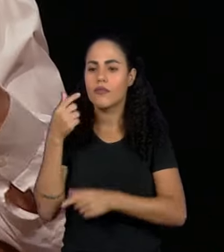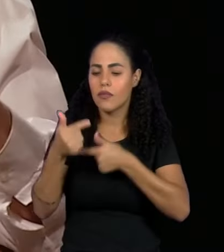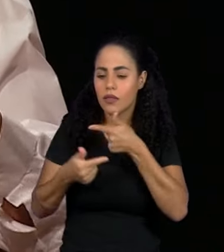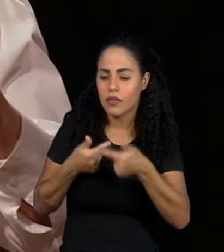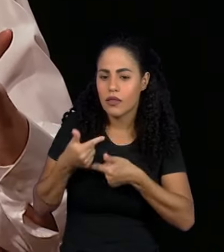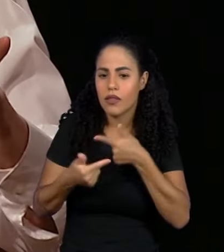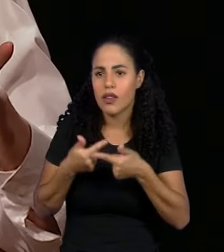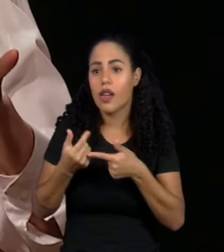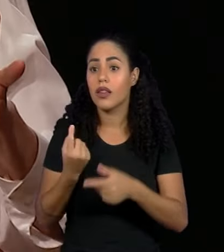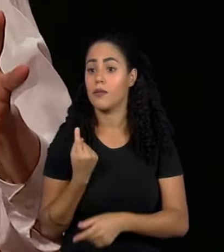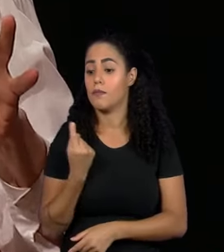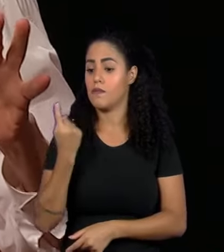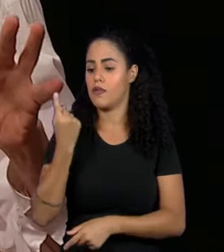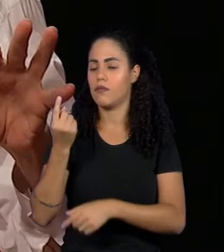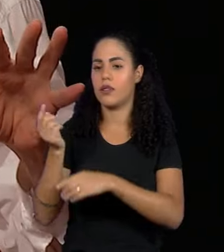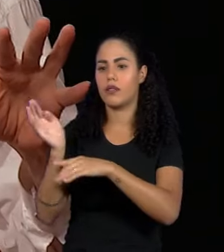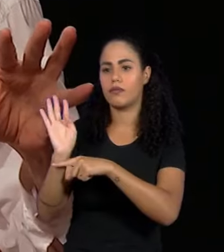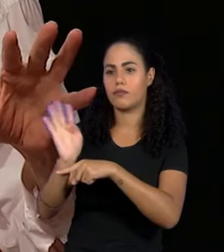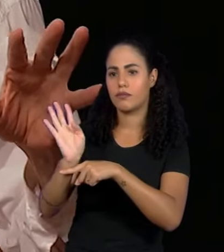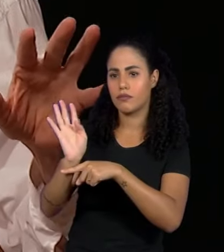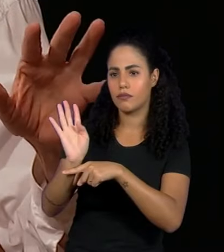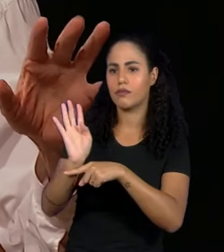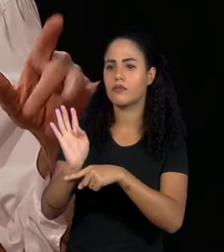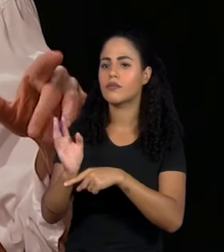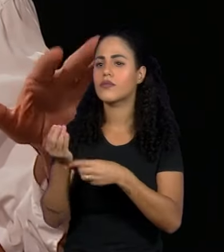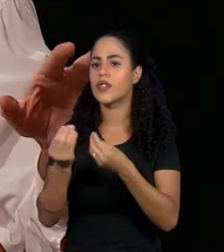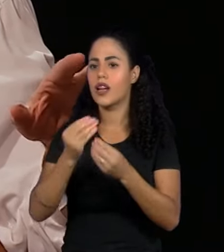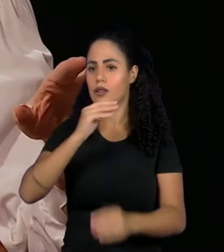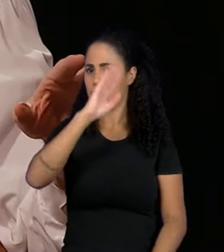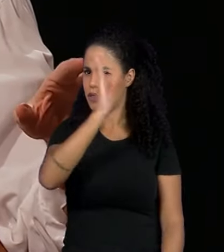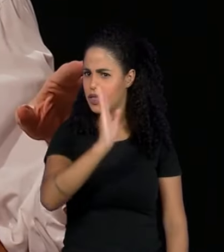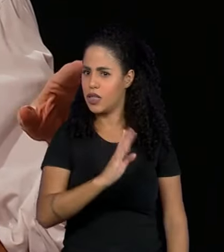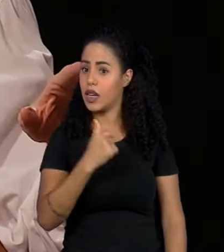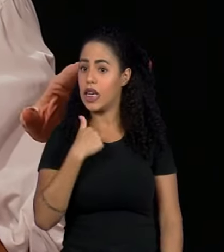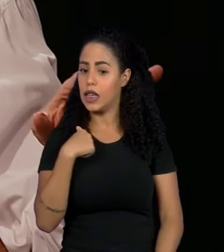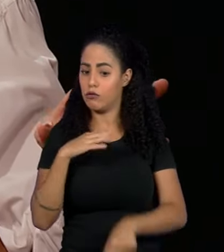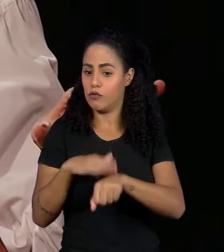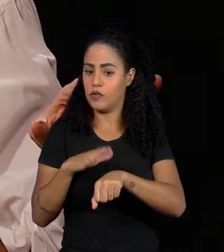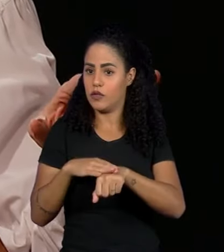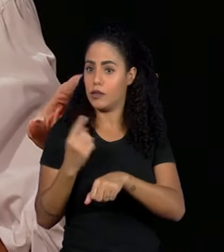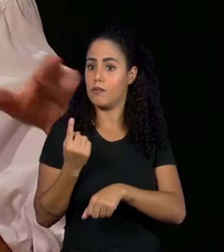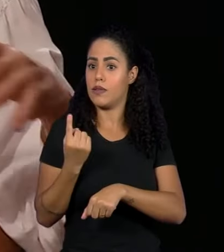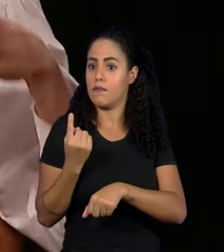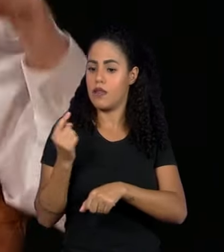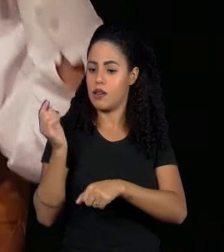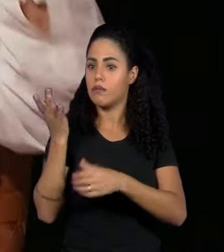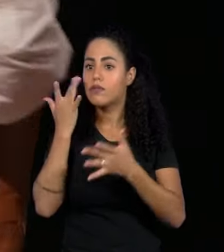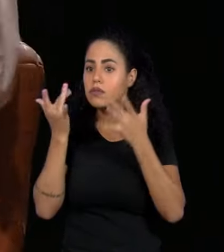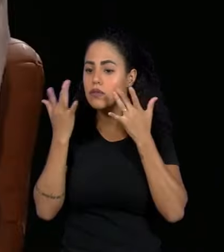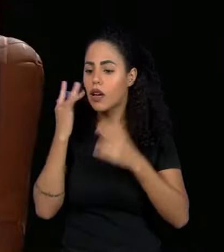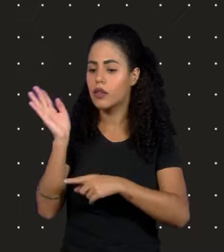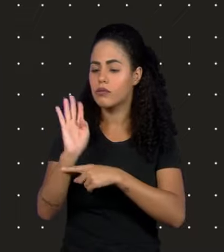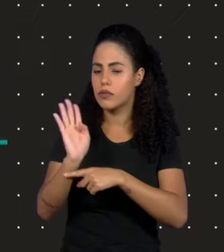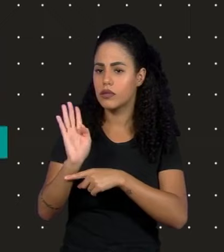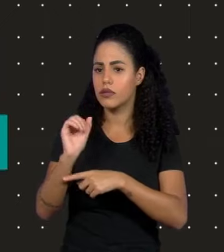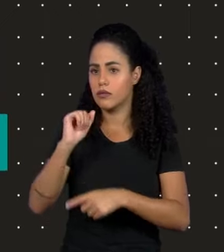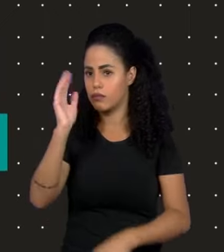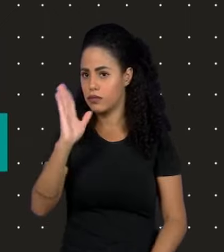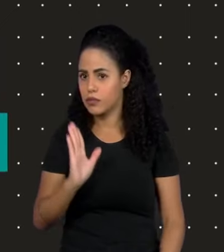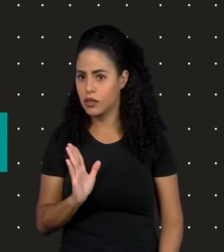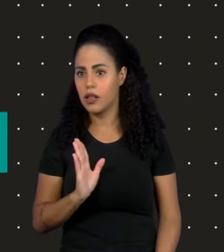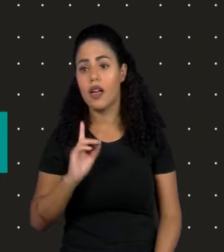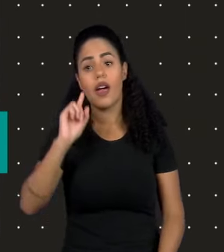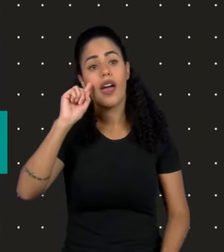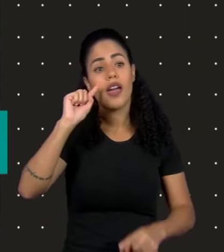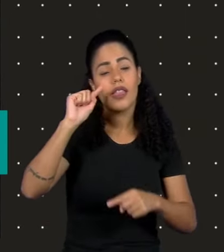Foi a primeira peça, acho que foi a primeira peça brasileira que eu fiz, o Rei da Vela, né? Partindo dessa ideia mesmo